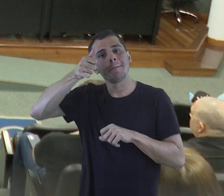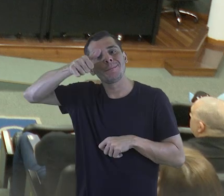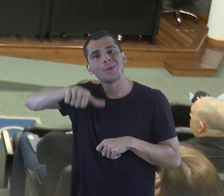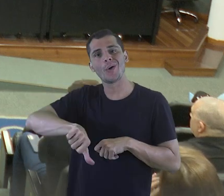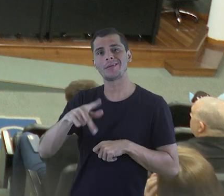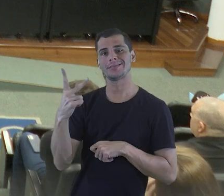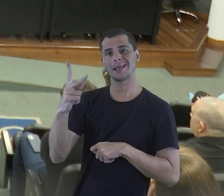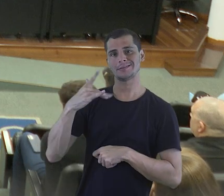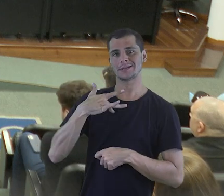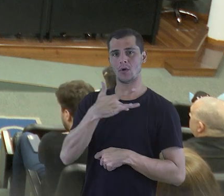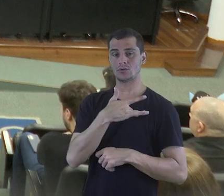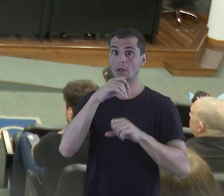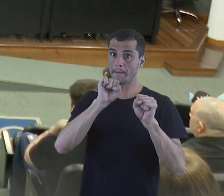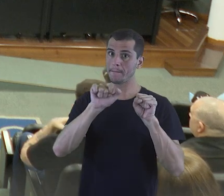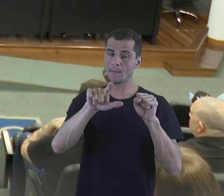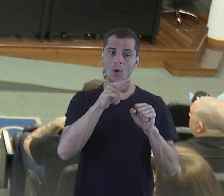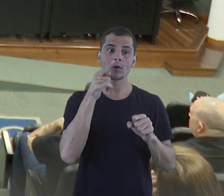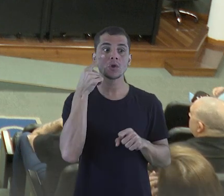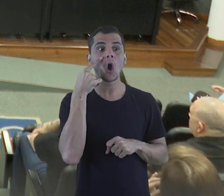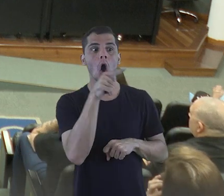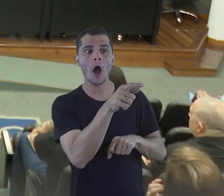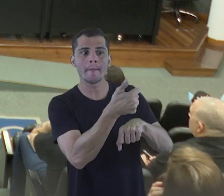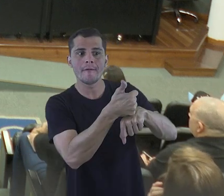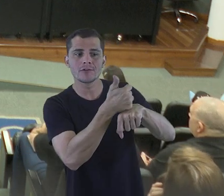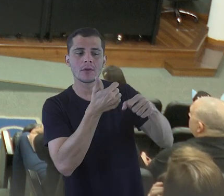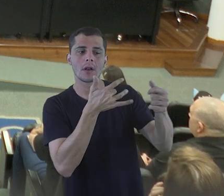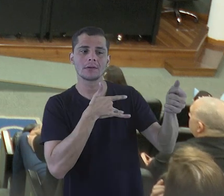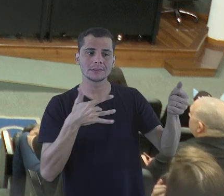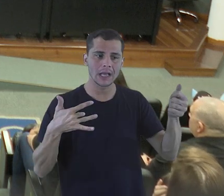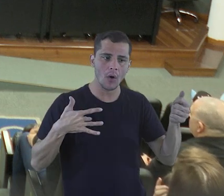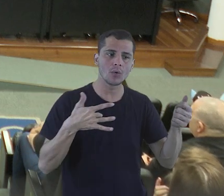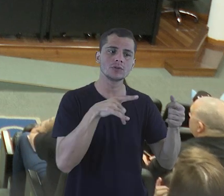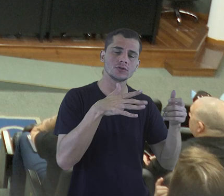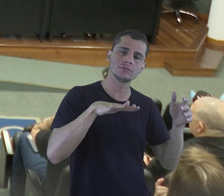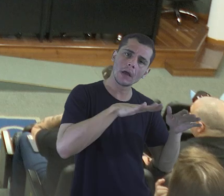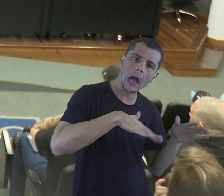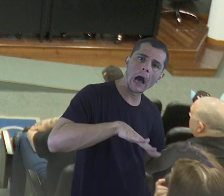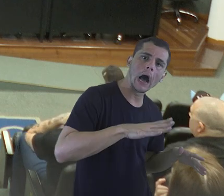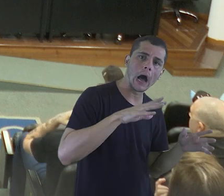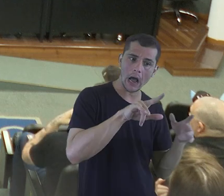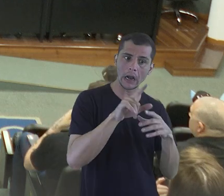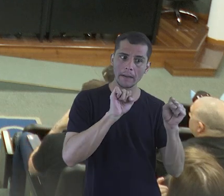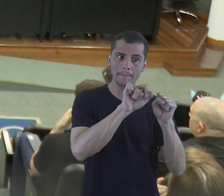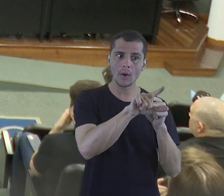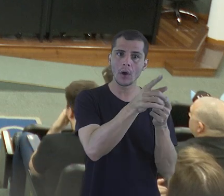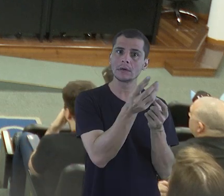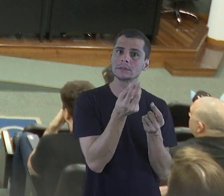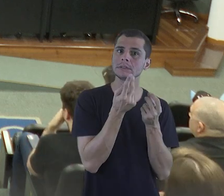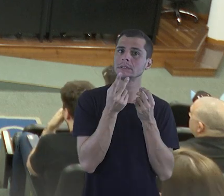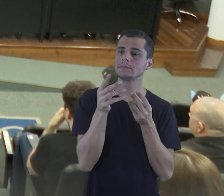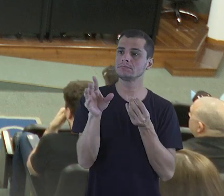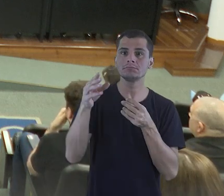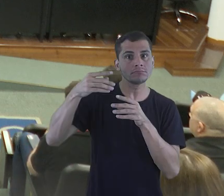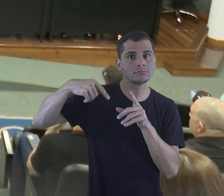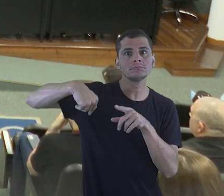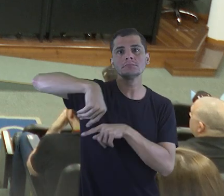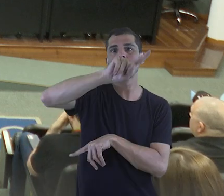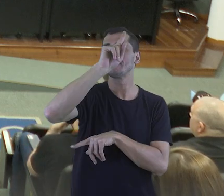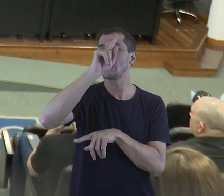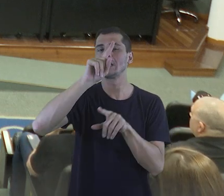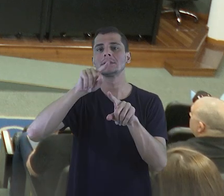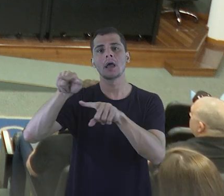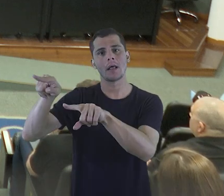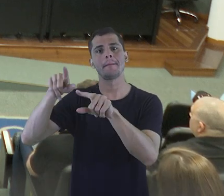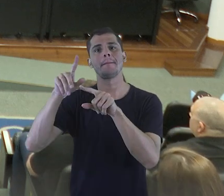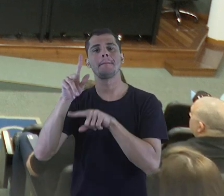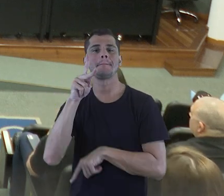profissionais de saúde para tutelar a saúde ainda que ela não queira que o dado seja compartilhado você pode mandar ela para a perícia você está tutelando a saúde